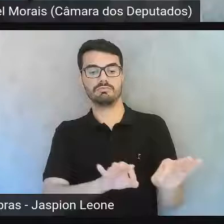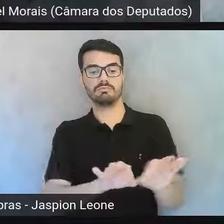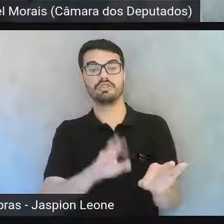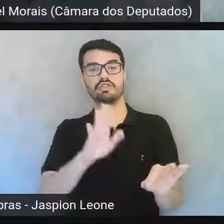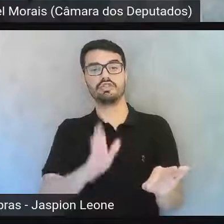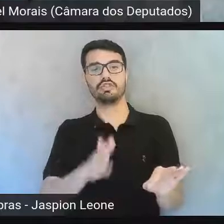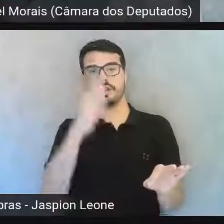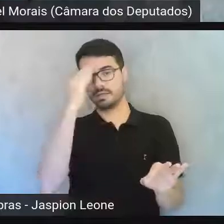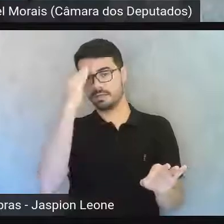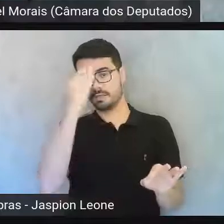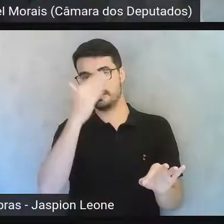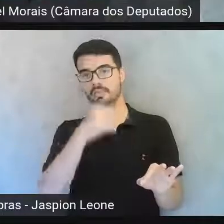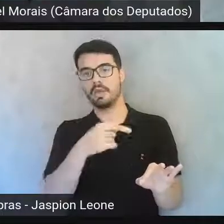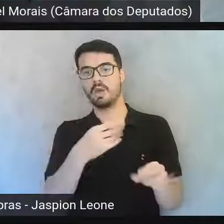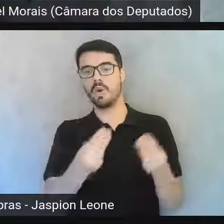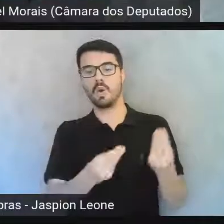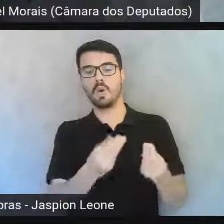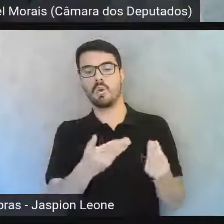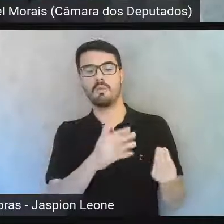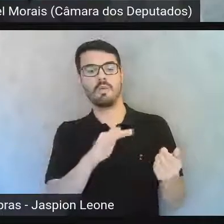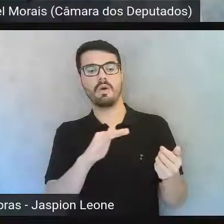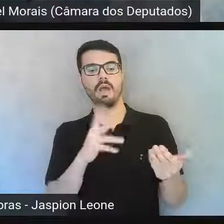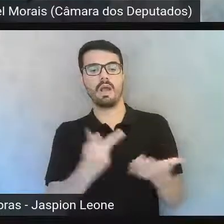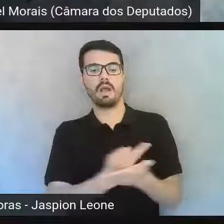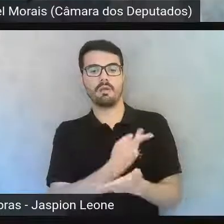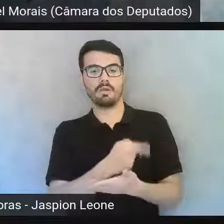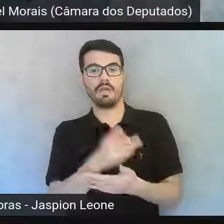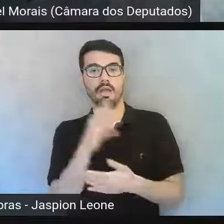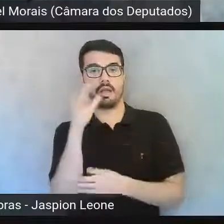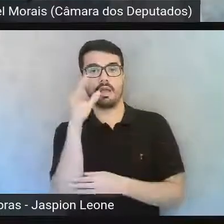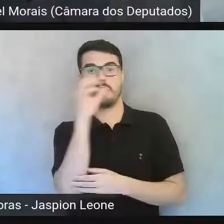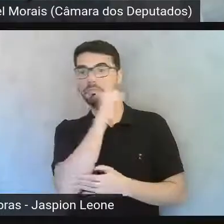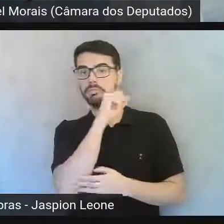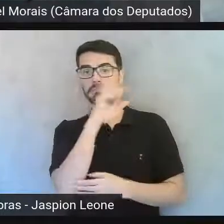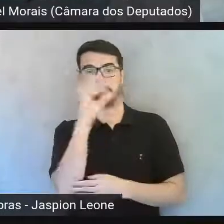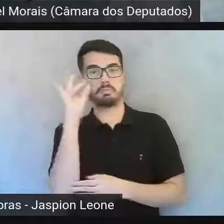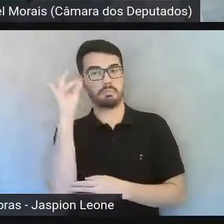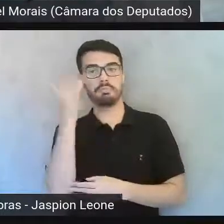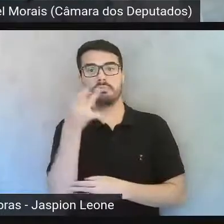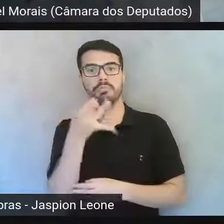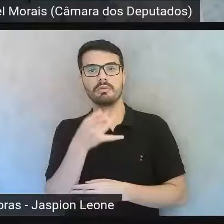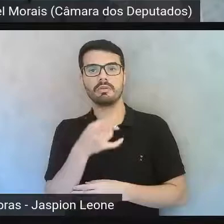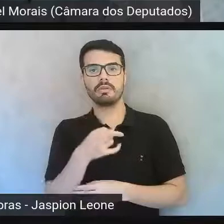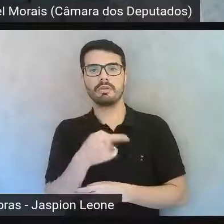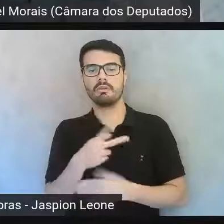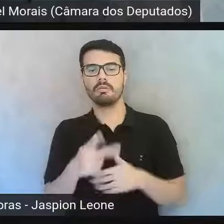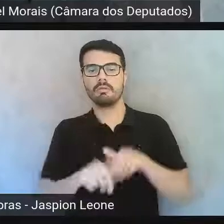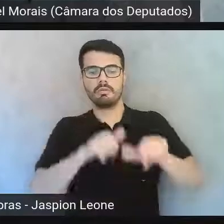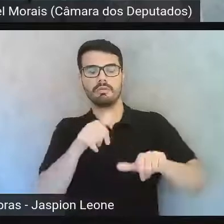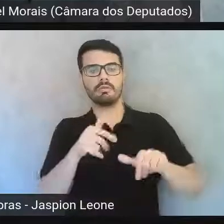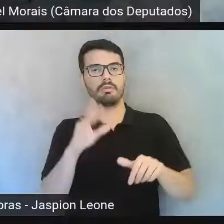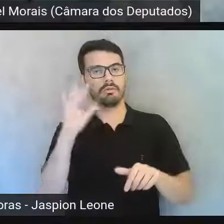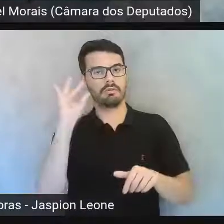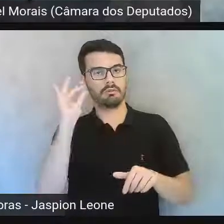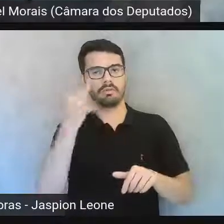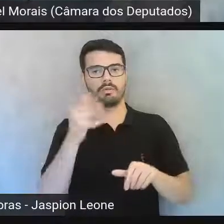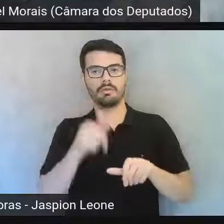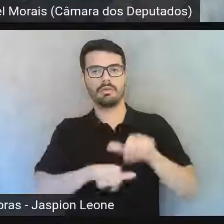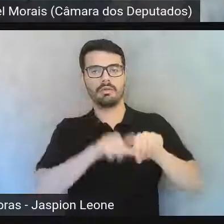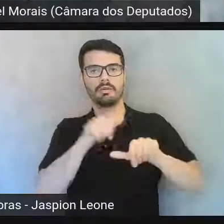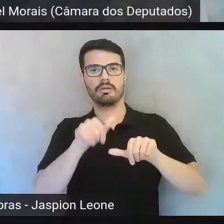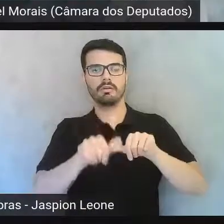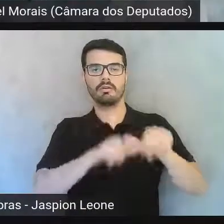em que as coisas aconteciam muito rapidamente, a alteração acontecia a todo momento, muitos dos atos não